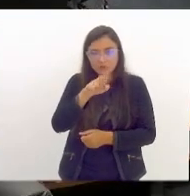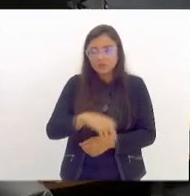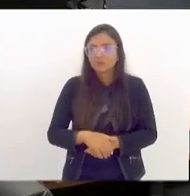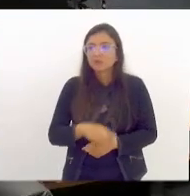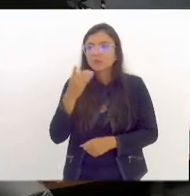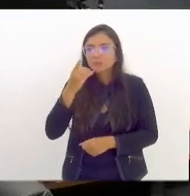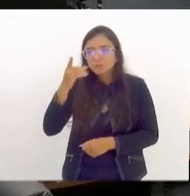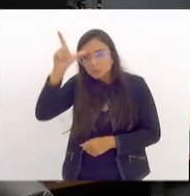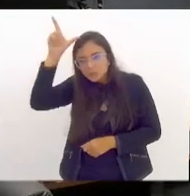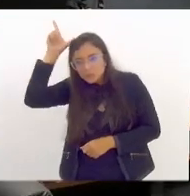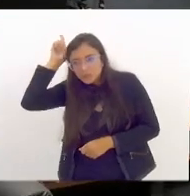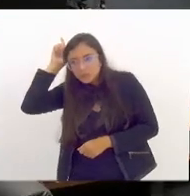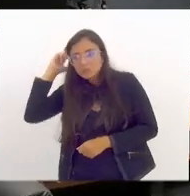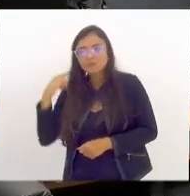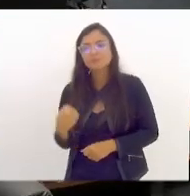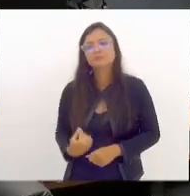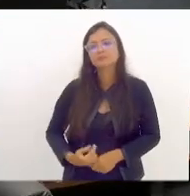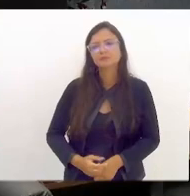Deputado Luiz Paulo.